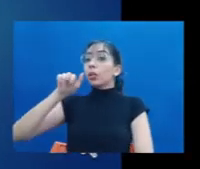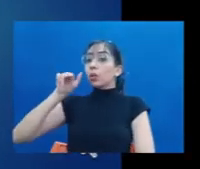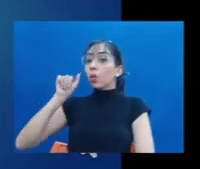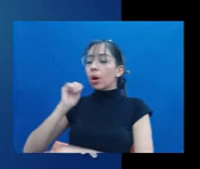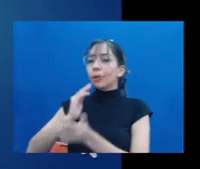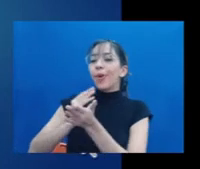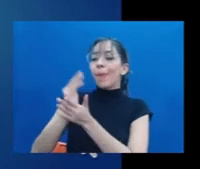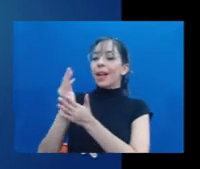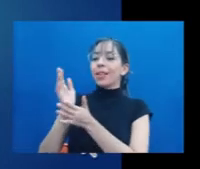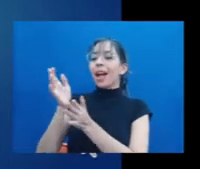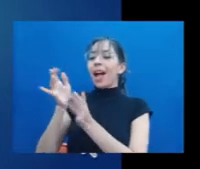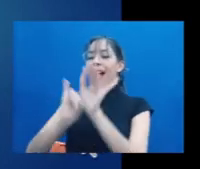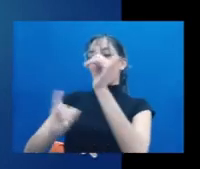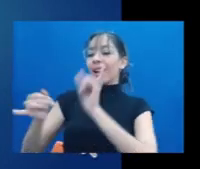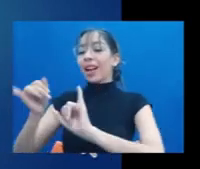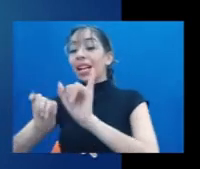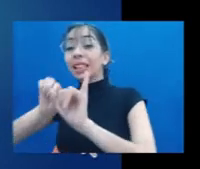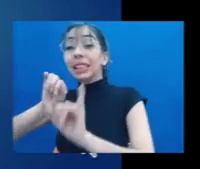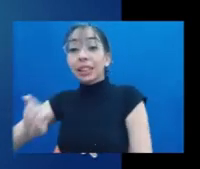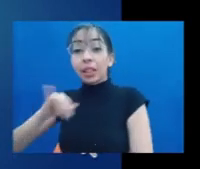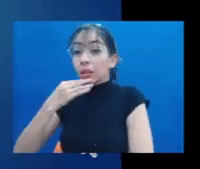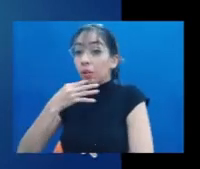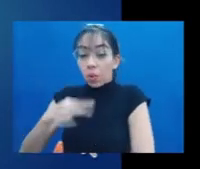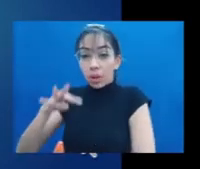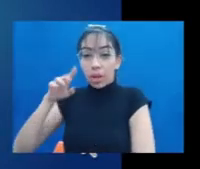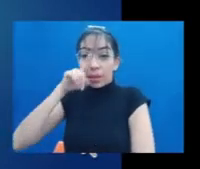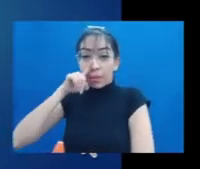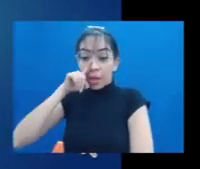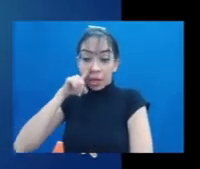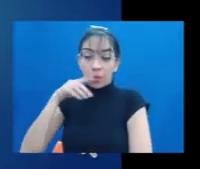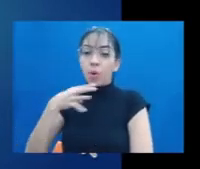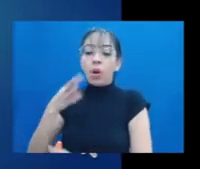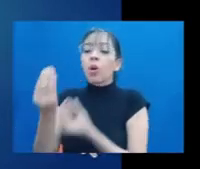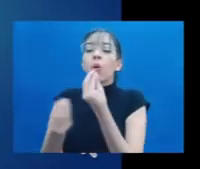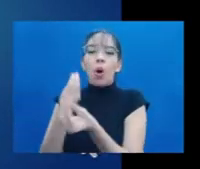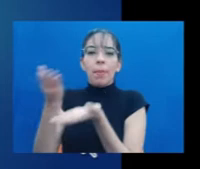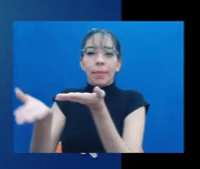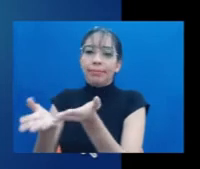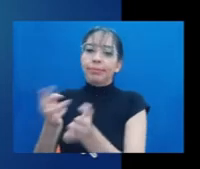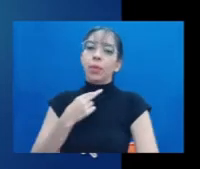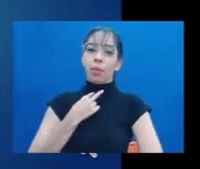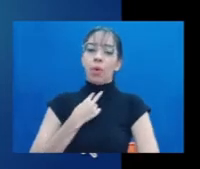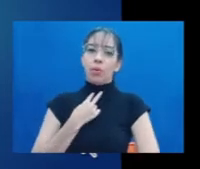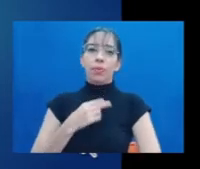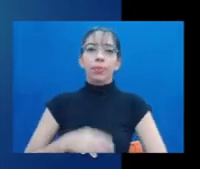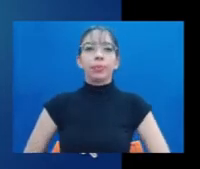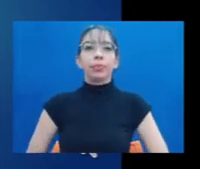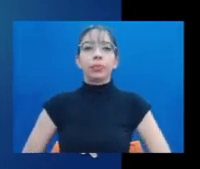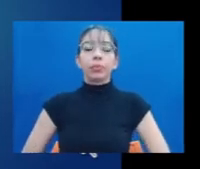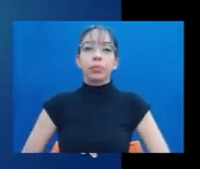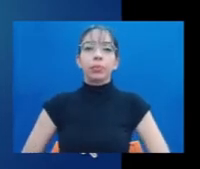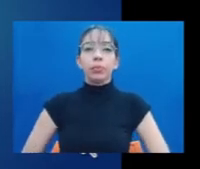uma substância sem vocês terem noção do risco, da forma apropriada dessa manipulação.